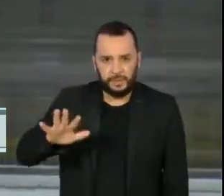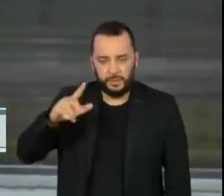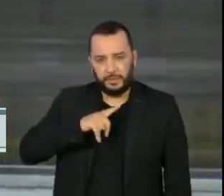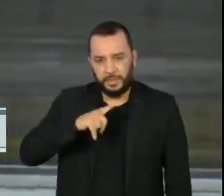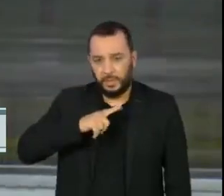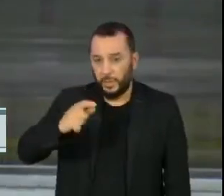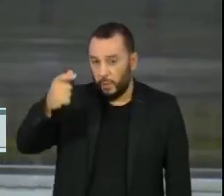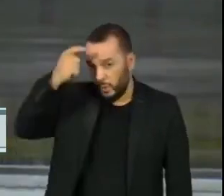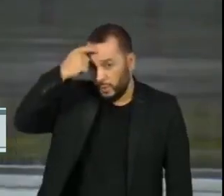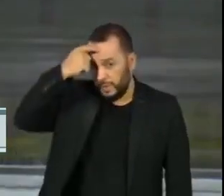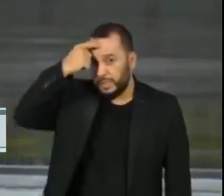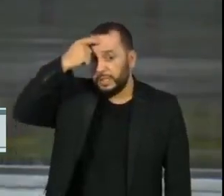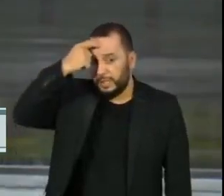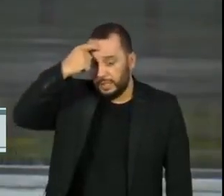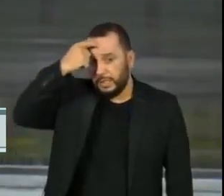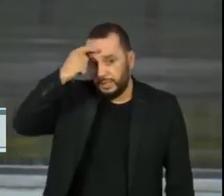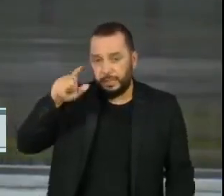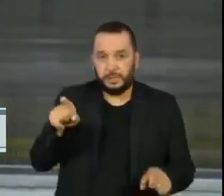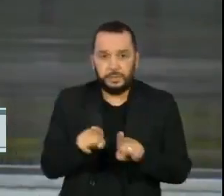consciência